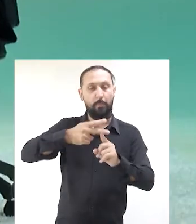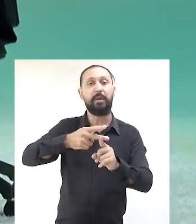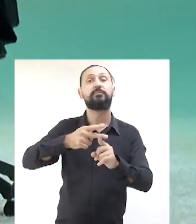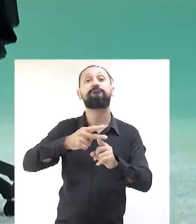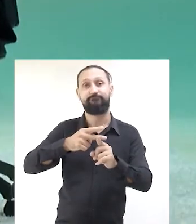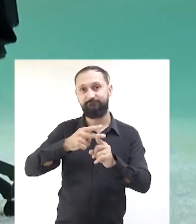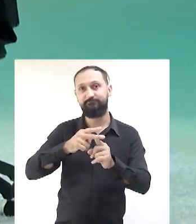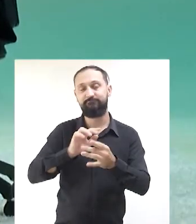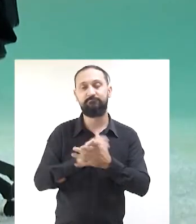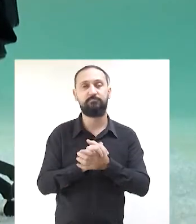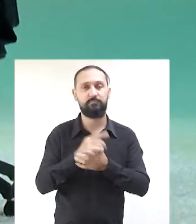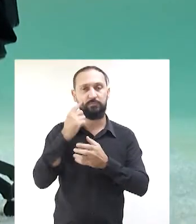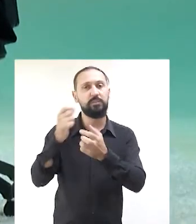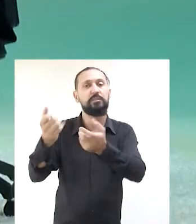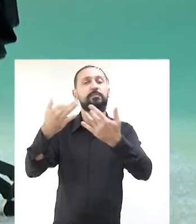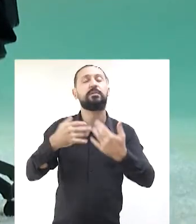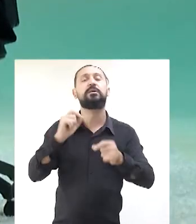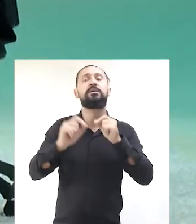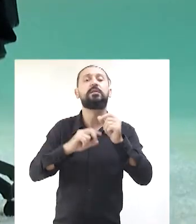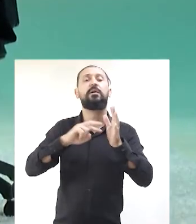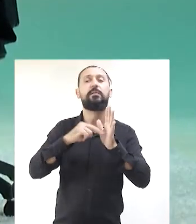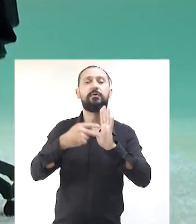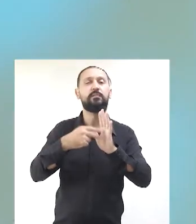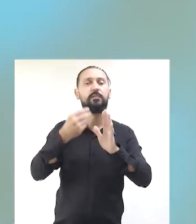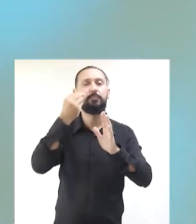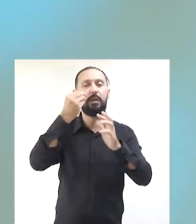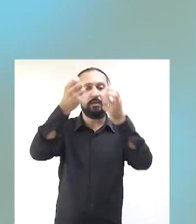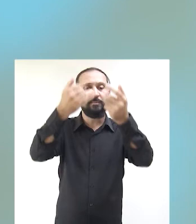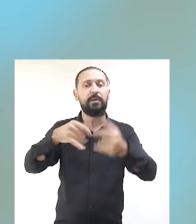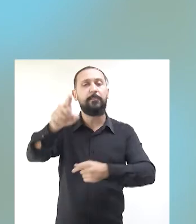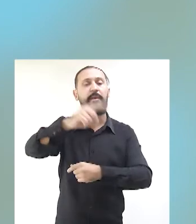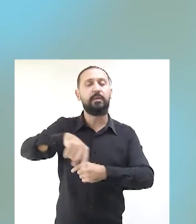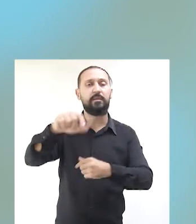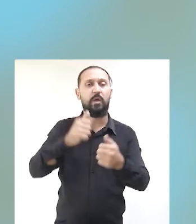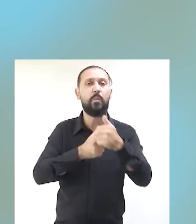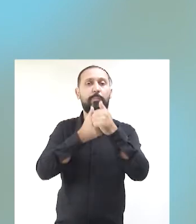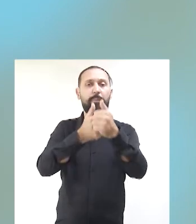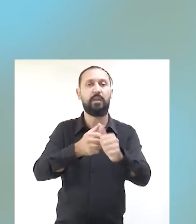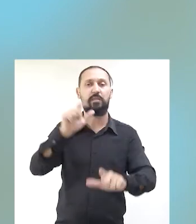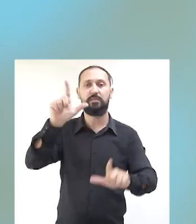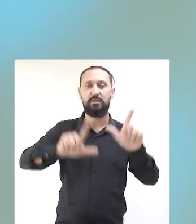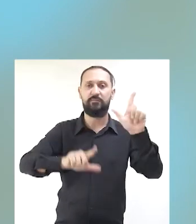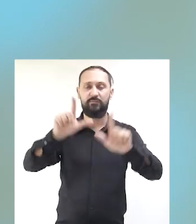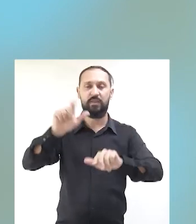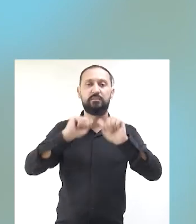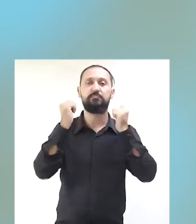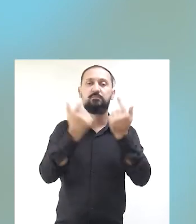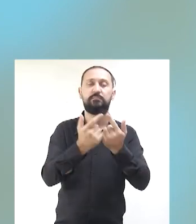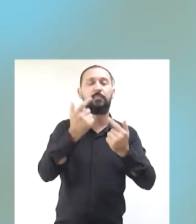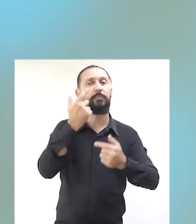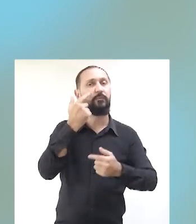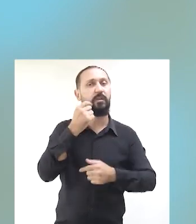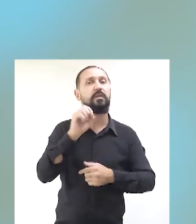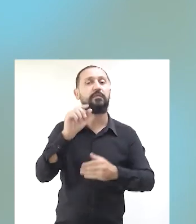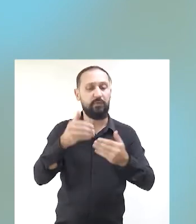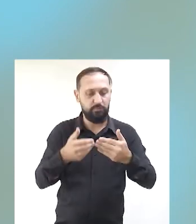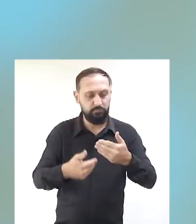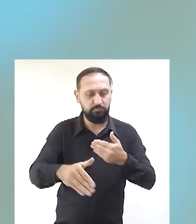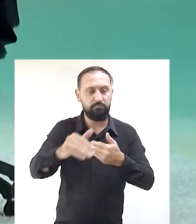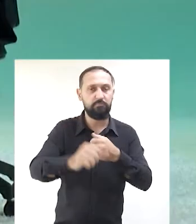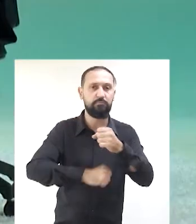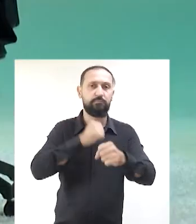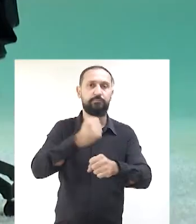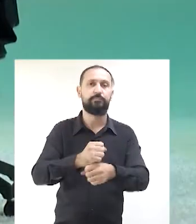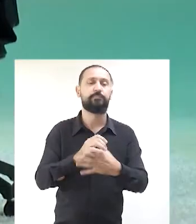vamos continuar nisso aí. Traduz para a gente o que isso significa e tentar esclarecer para quem acompanha a TV Assembleia o que vai valer a partir do ano que